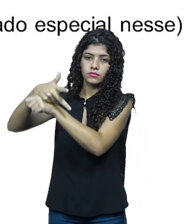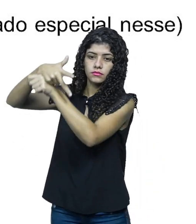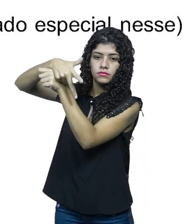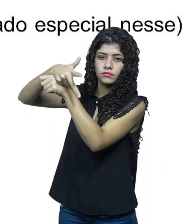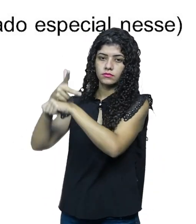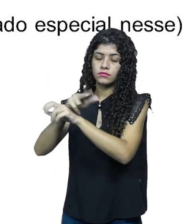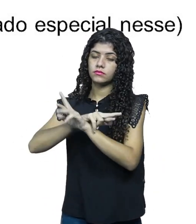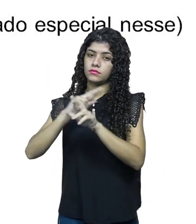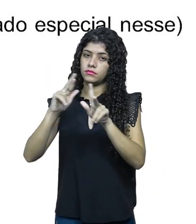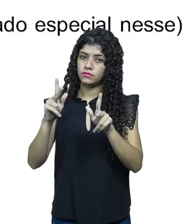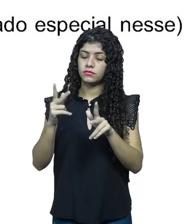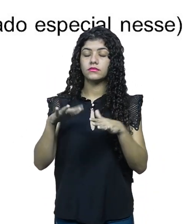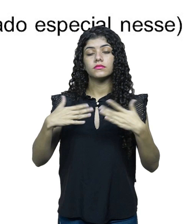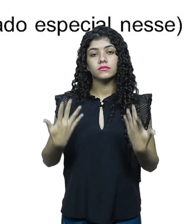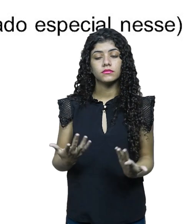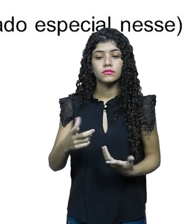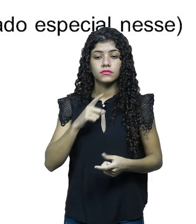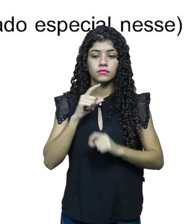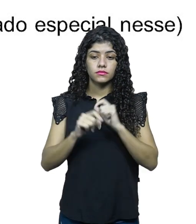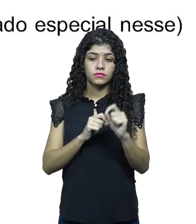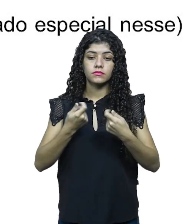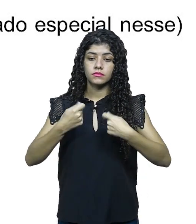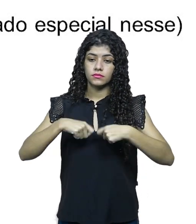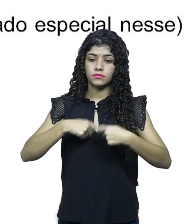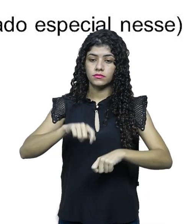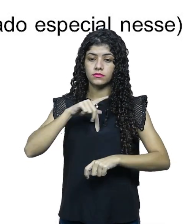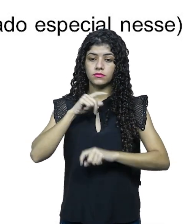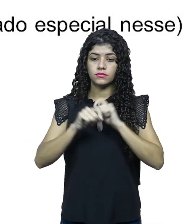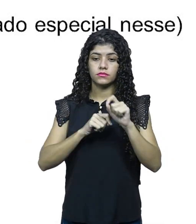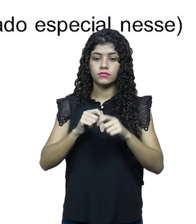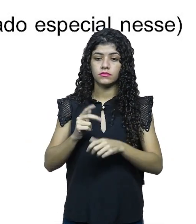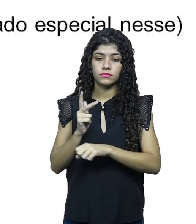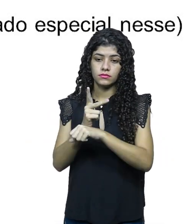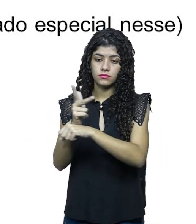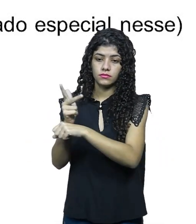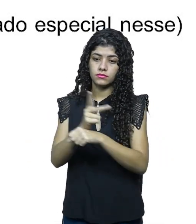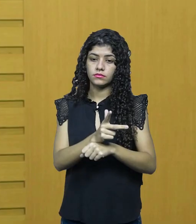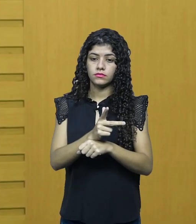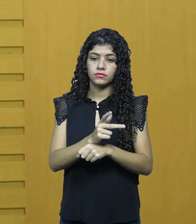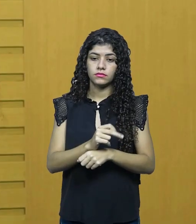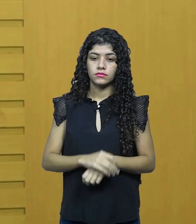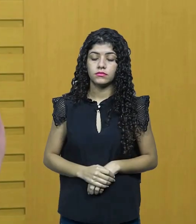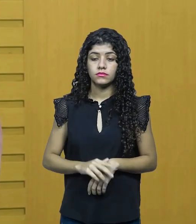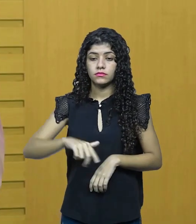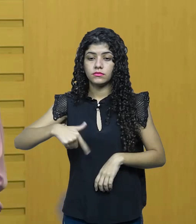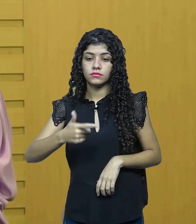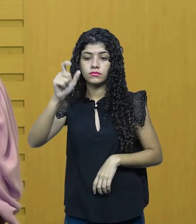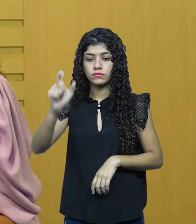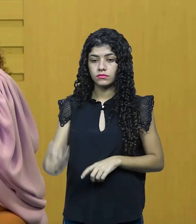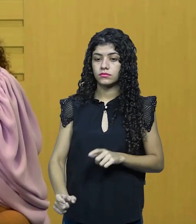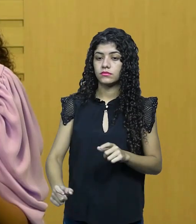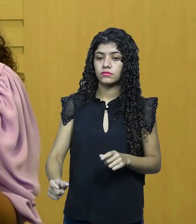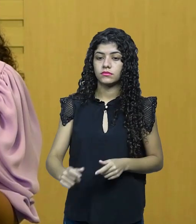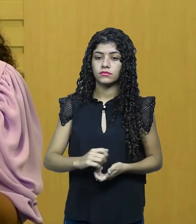lidar com os movimentos, com os posicionamentos, com os ângulos, a não ser que seja muito necessário colocar